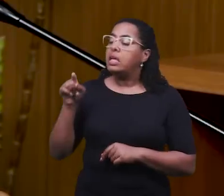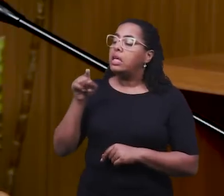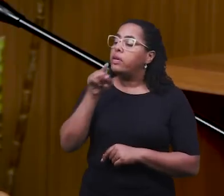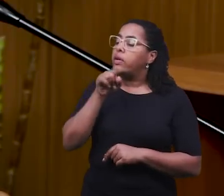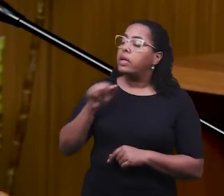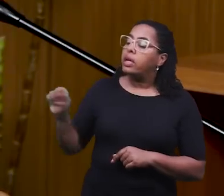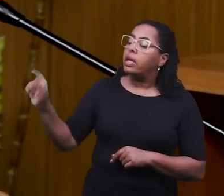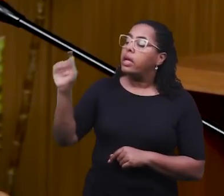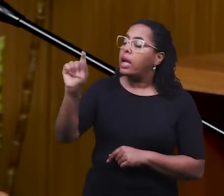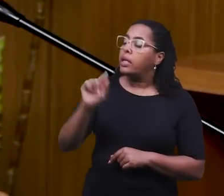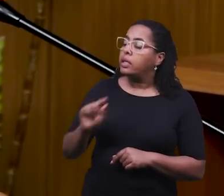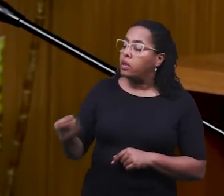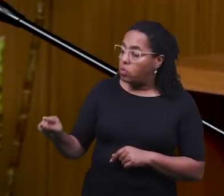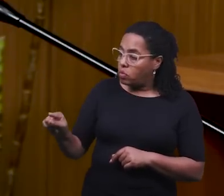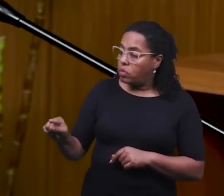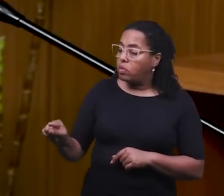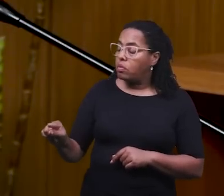grupo.